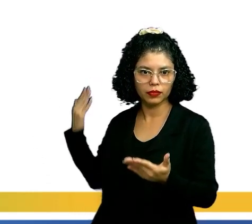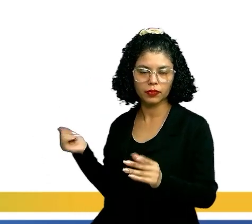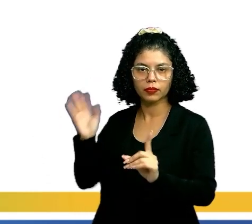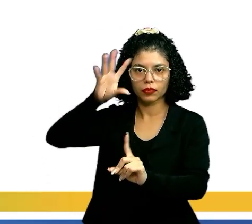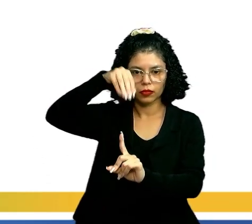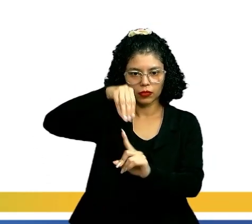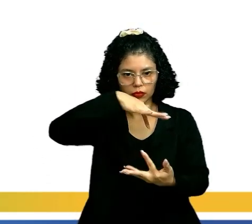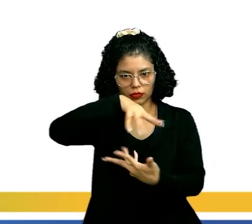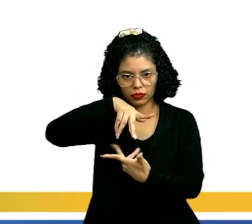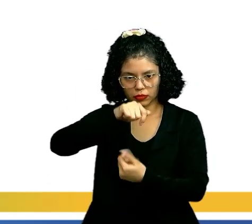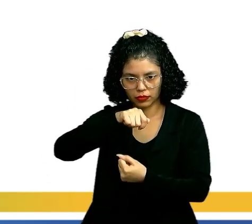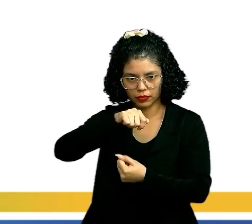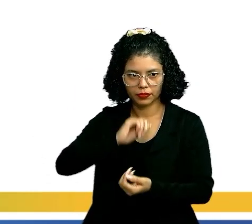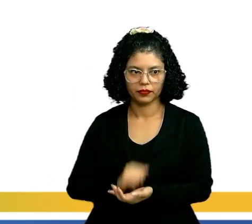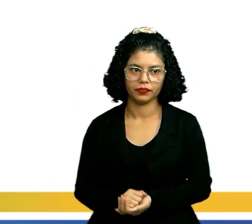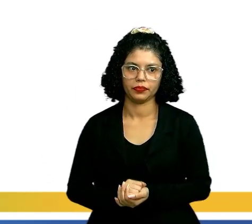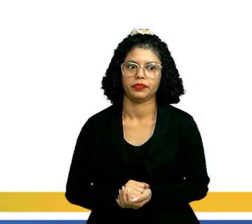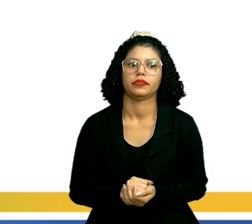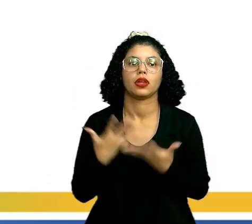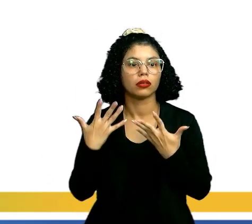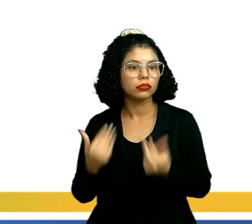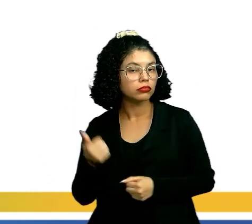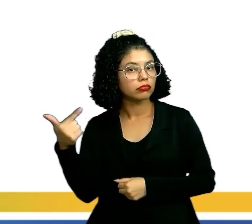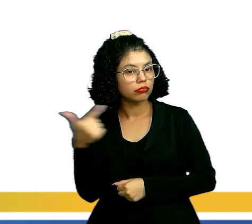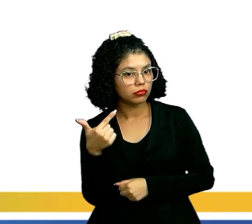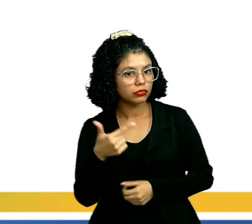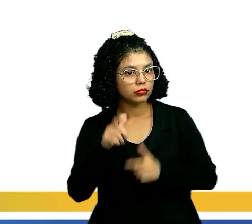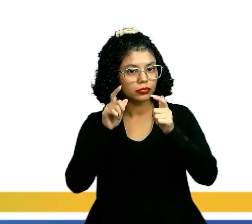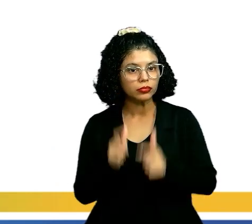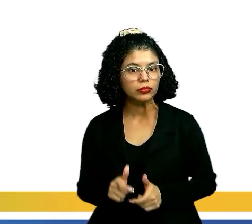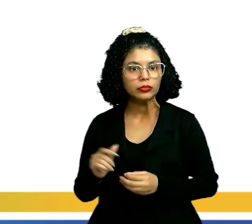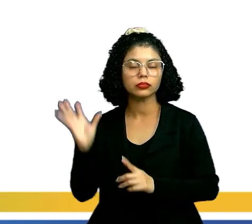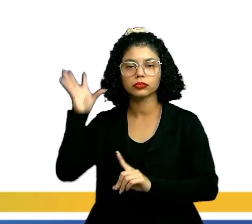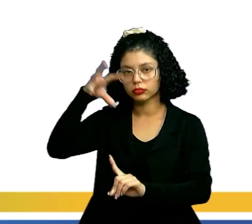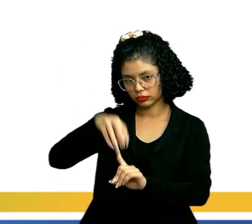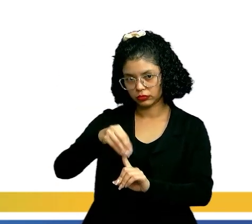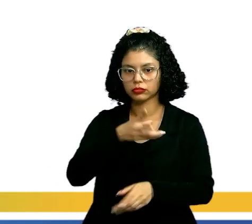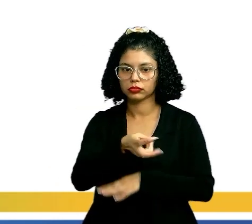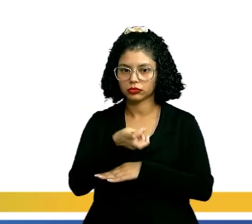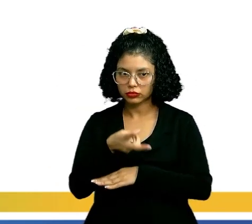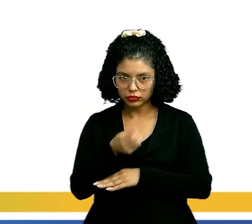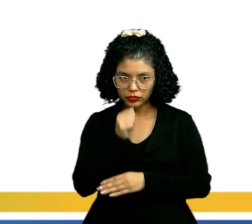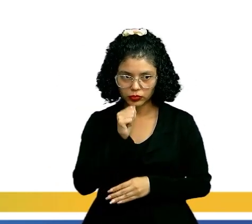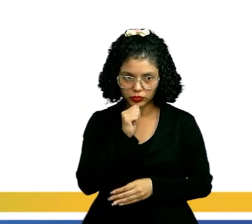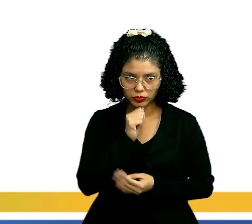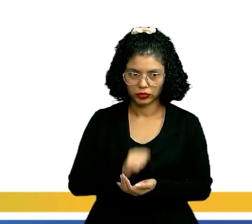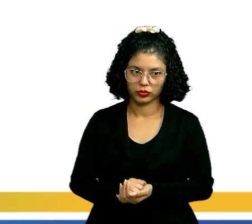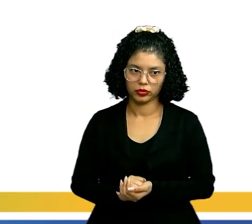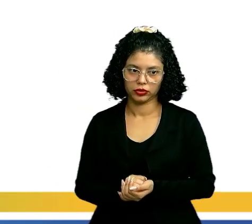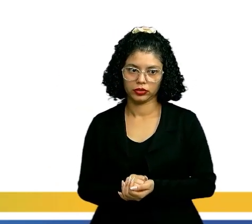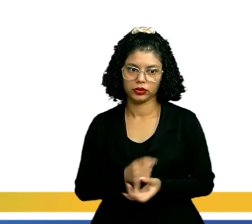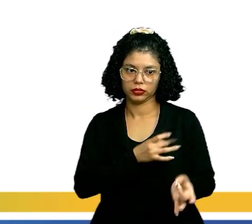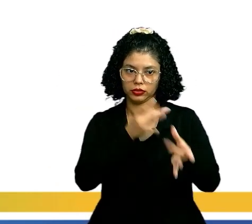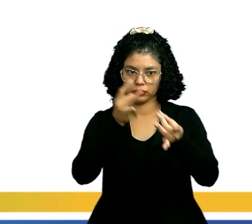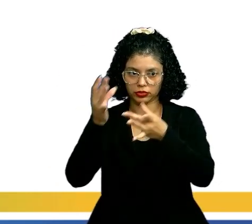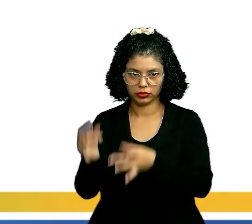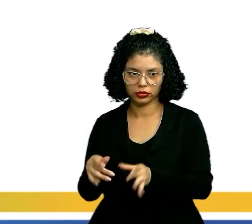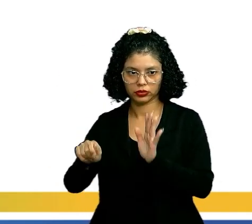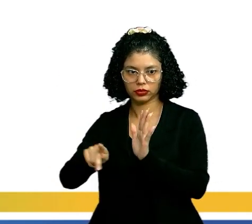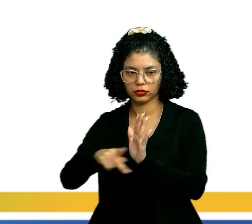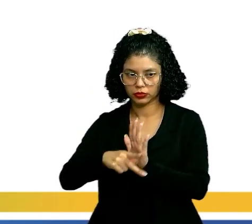ser o centro do mundo. Florença assumiu o segundo lugar como centro consumidor. Mecenas